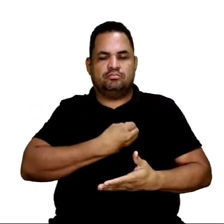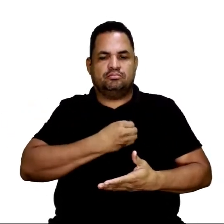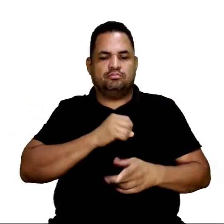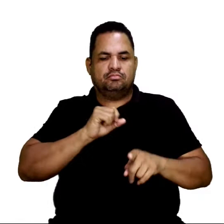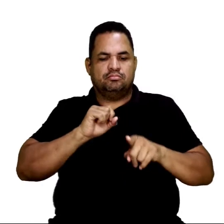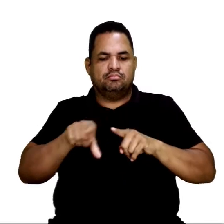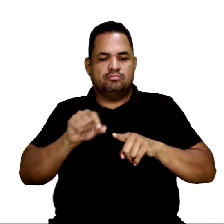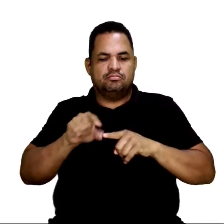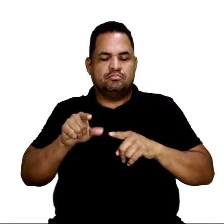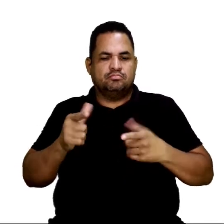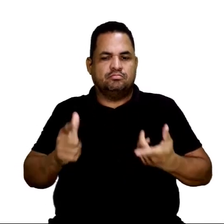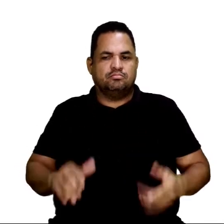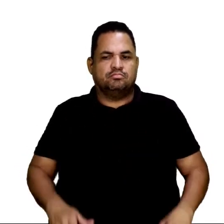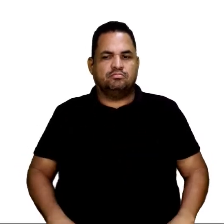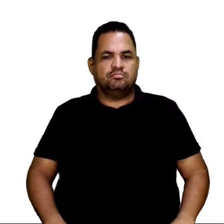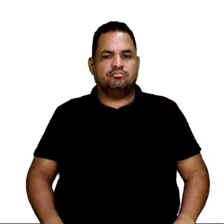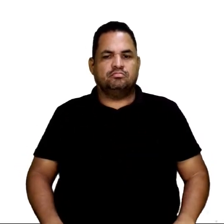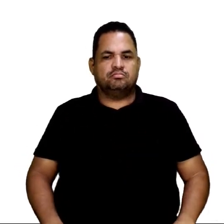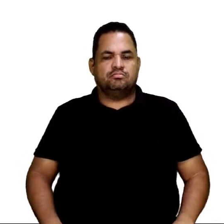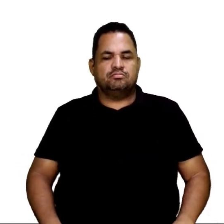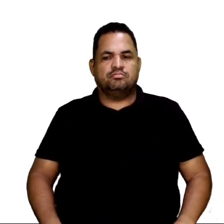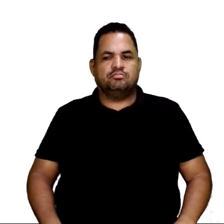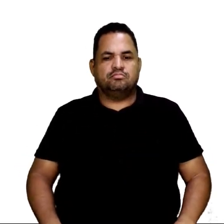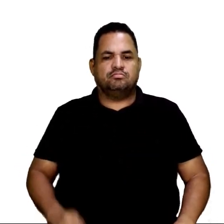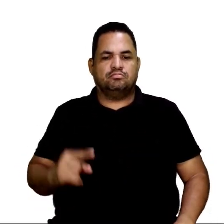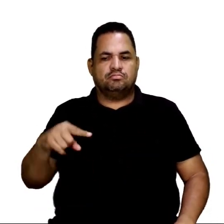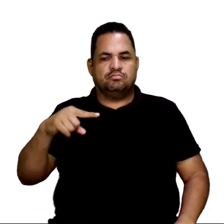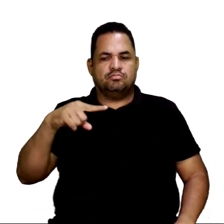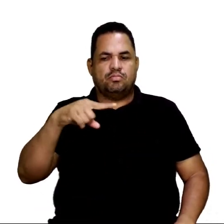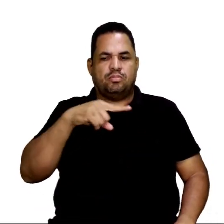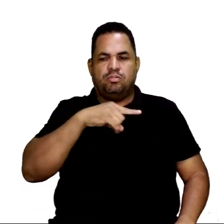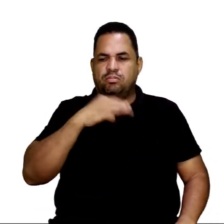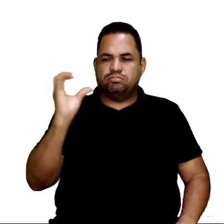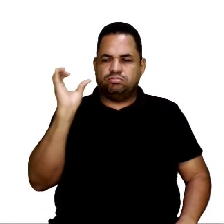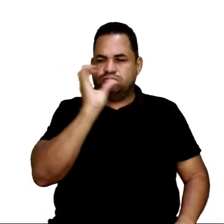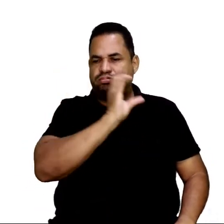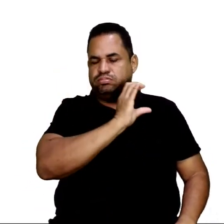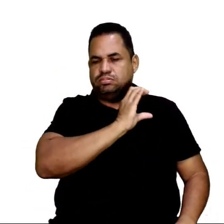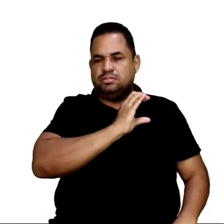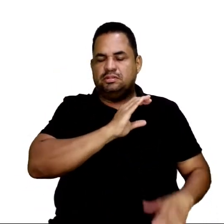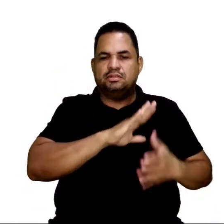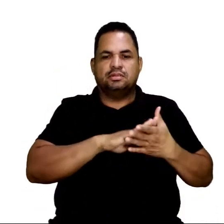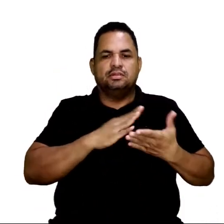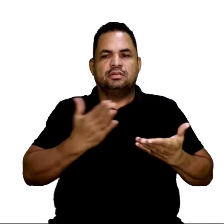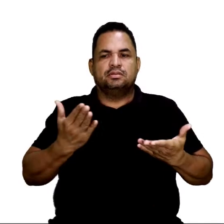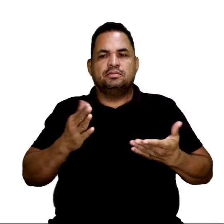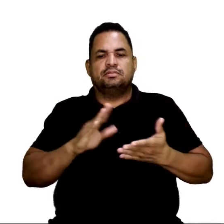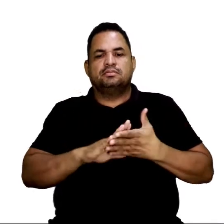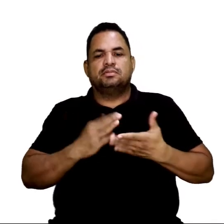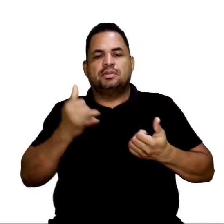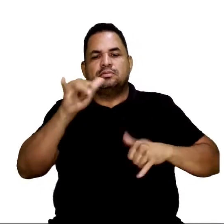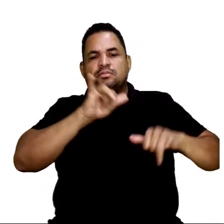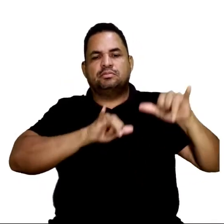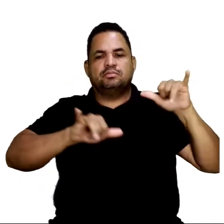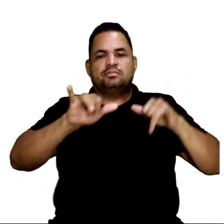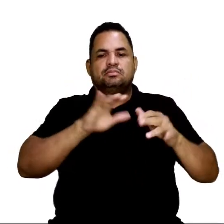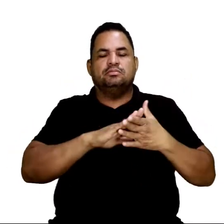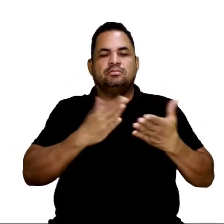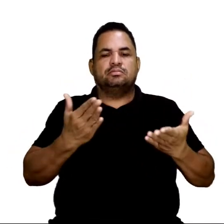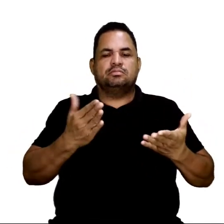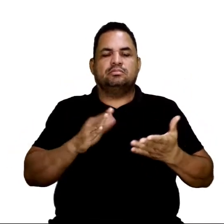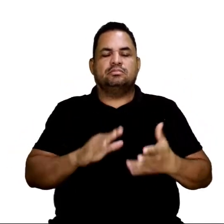espermatozoides fugindo não, né? Correndo desesperados, eles são atraídos quimicamente e eles vão